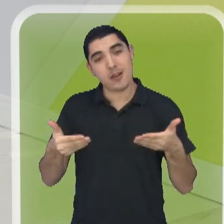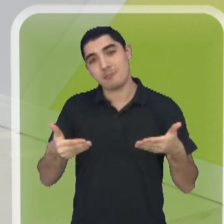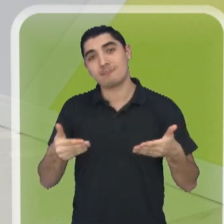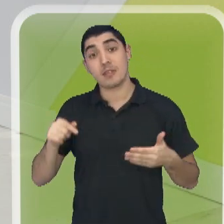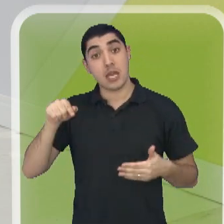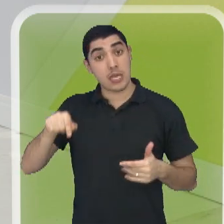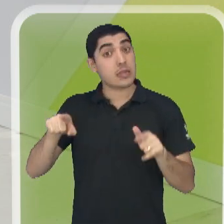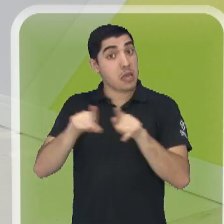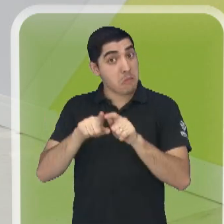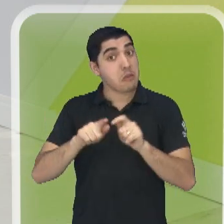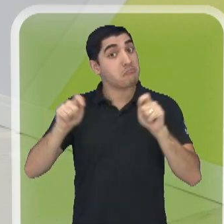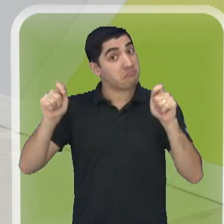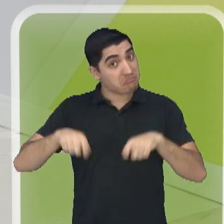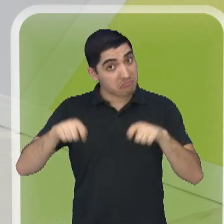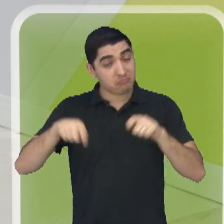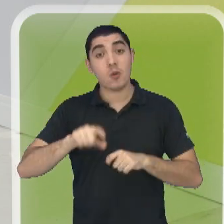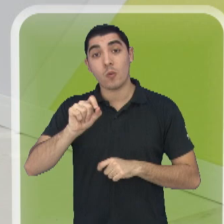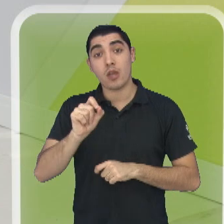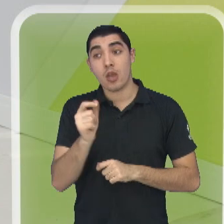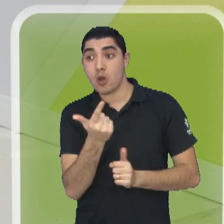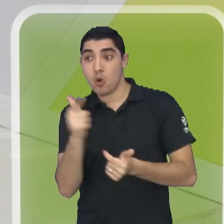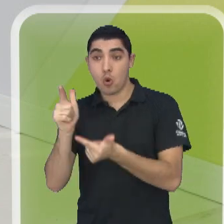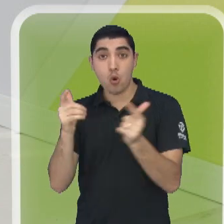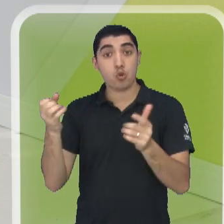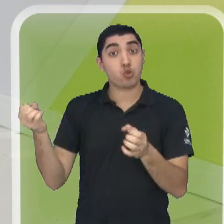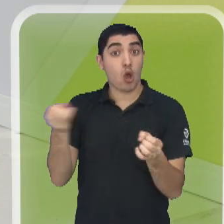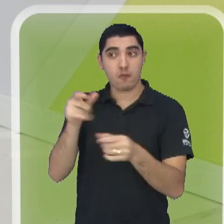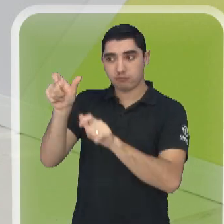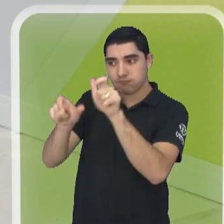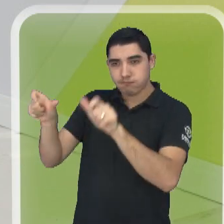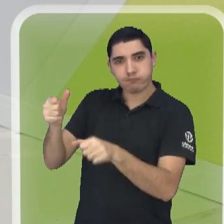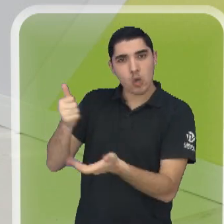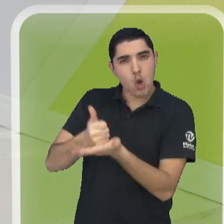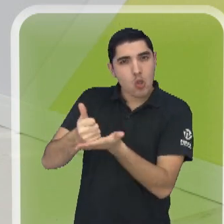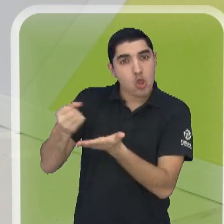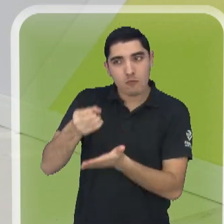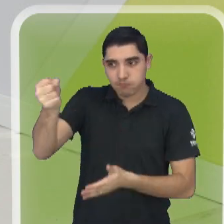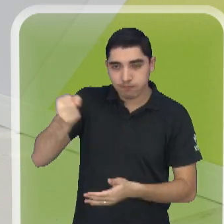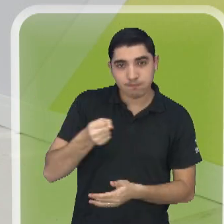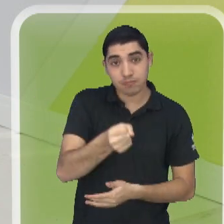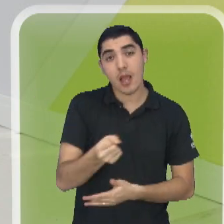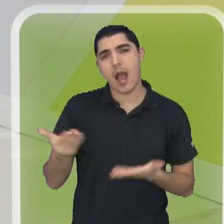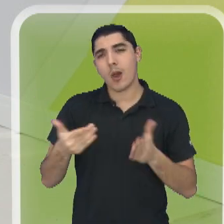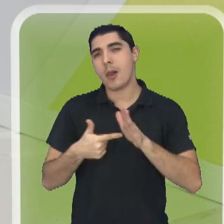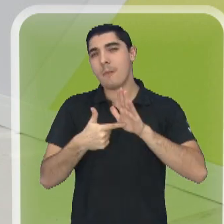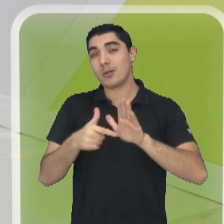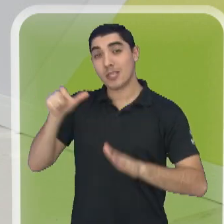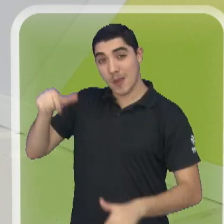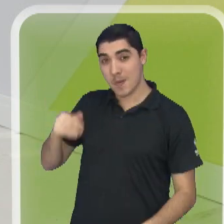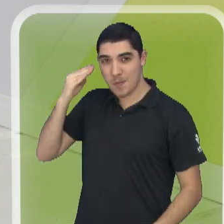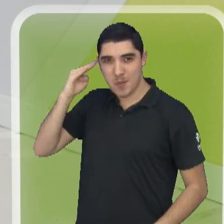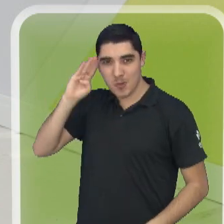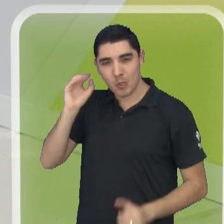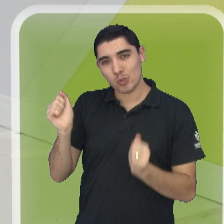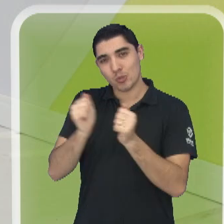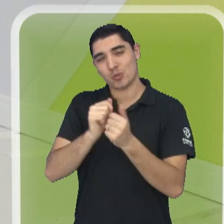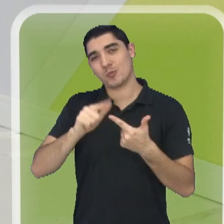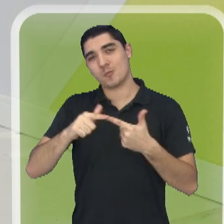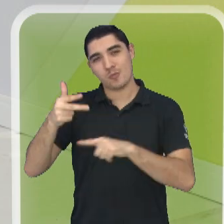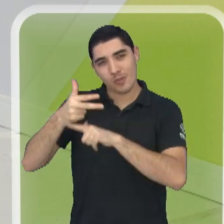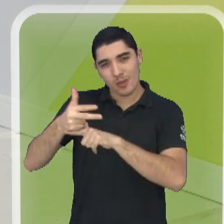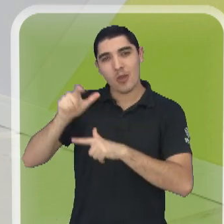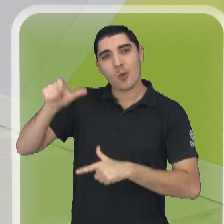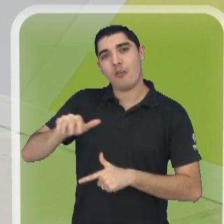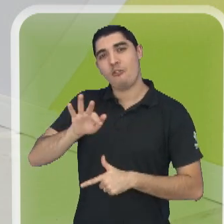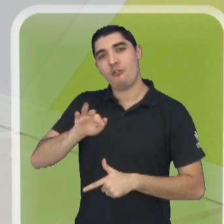a possibilidade de novas contratações para a equipe. Quem traz mais detalhes é o Brunão, que junto com o cinegrafista Fábio